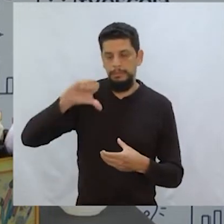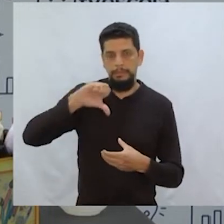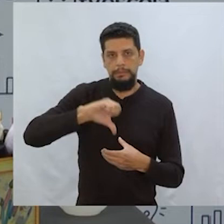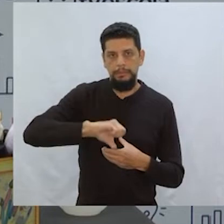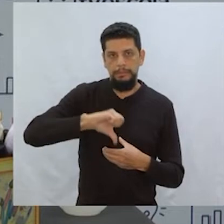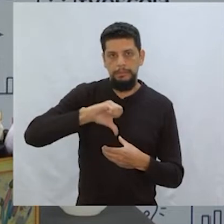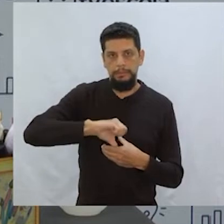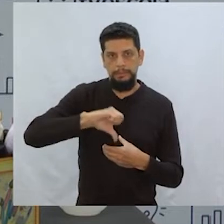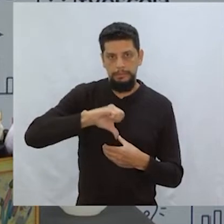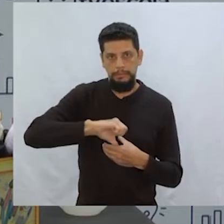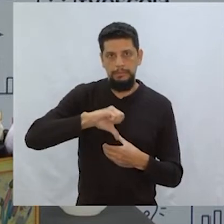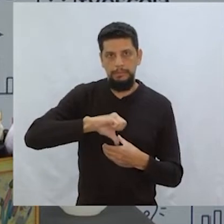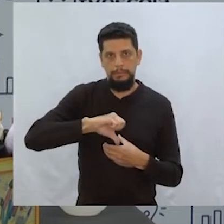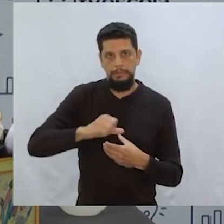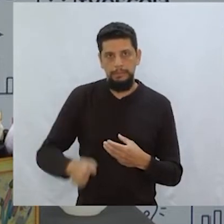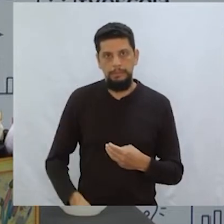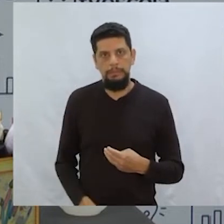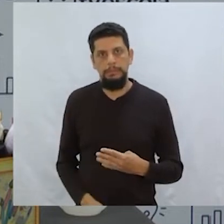Mais um.